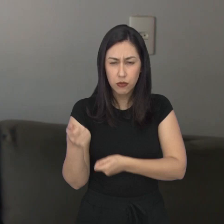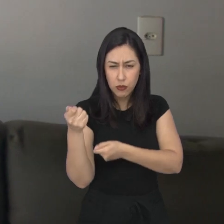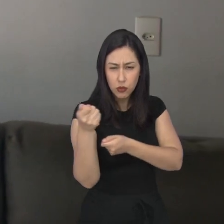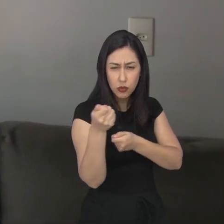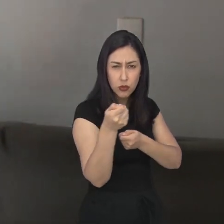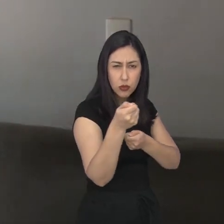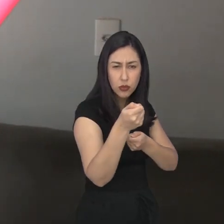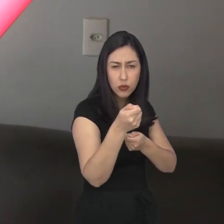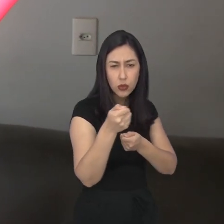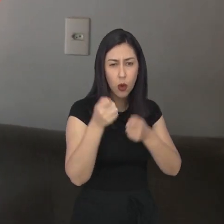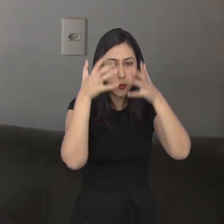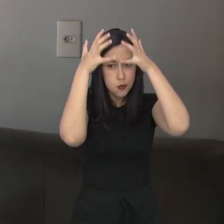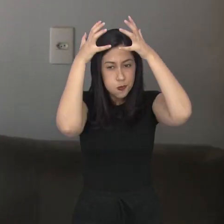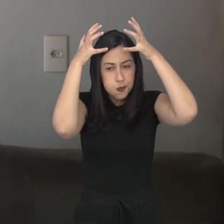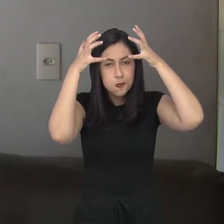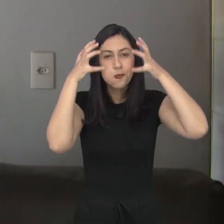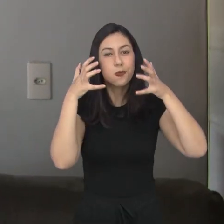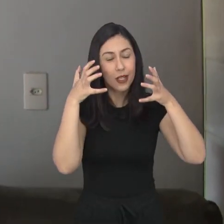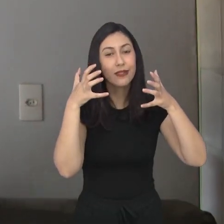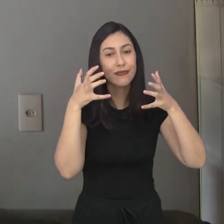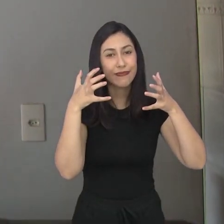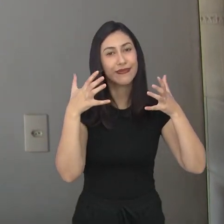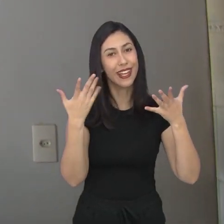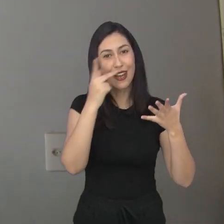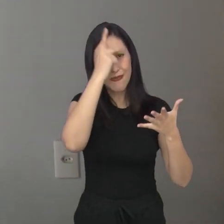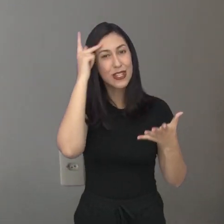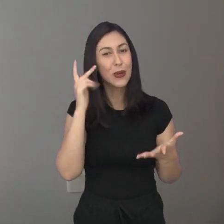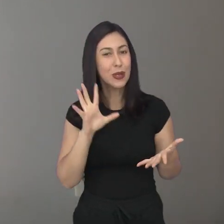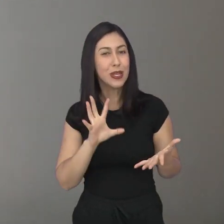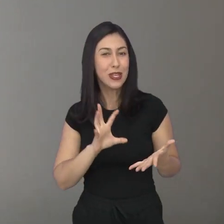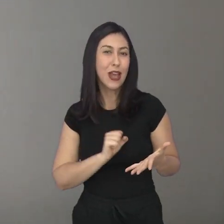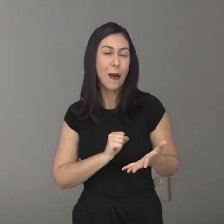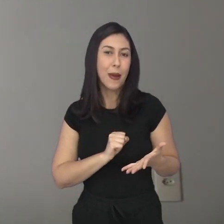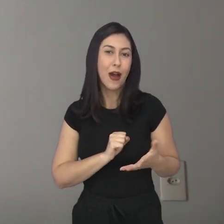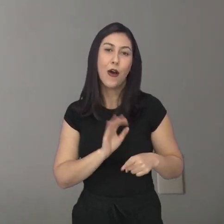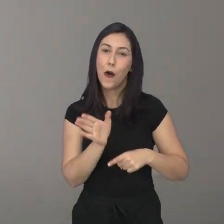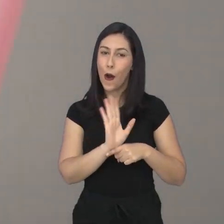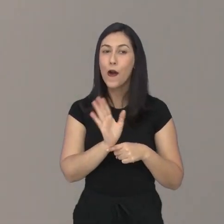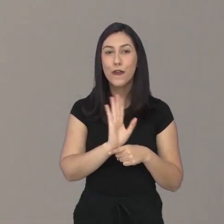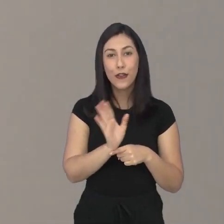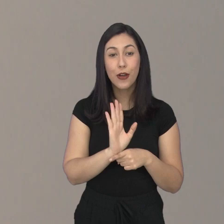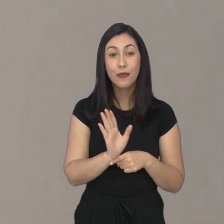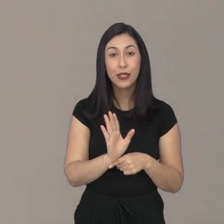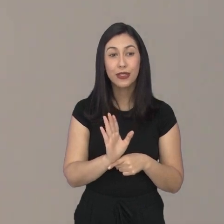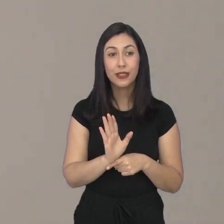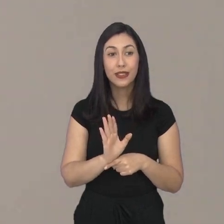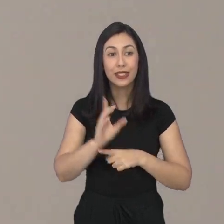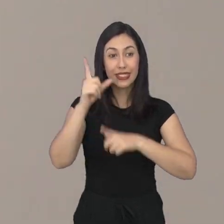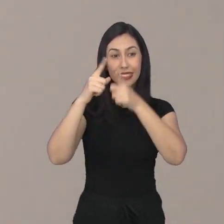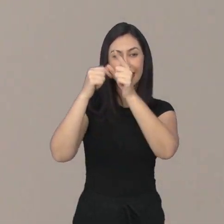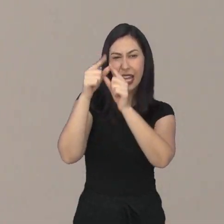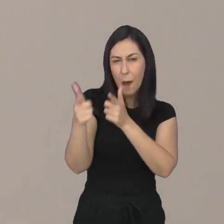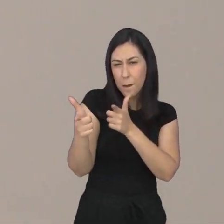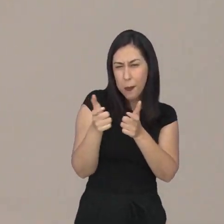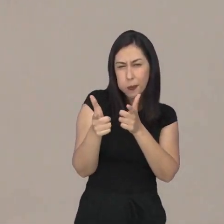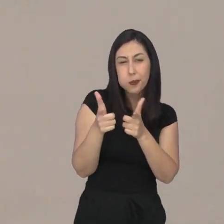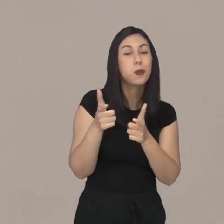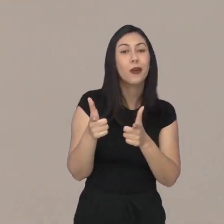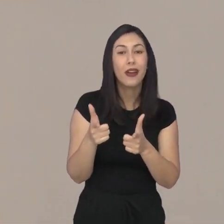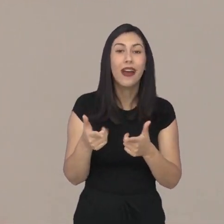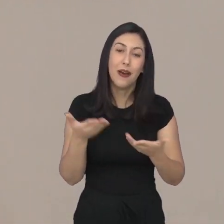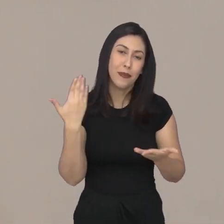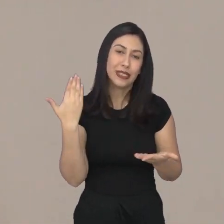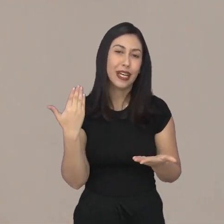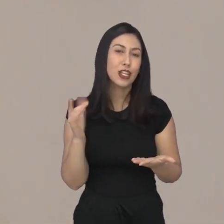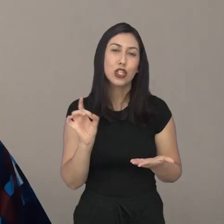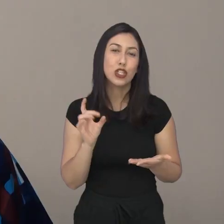O sabre de luz e o capacete inconfundível animam qualquer fã de Star Wars. Para o Mauro, o sonho já se tornou realidade